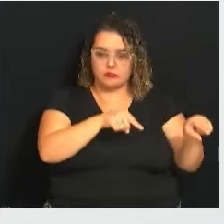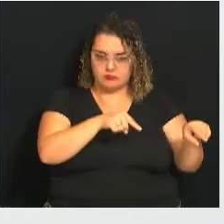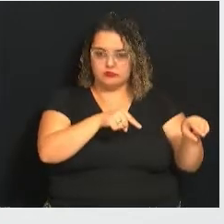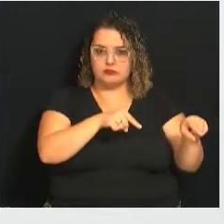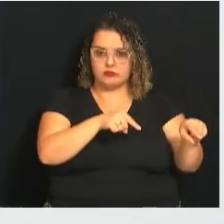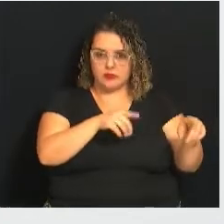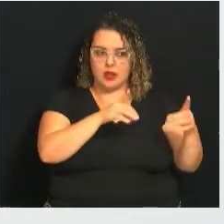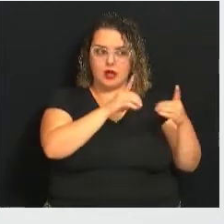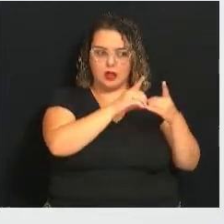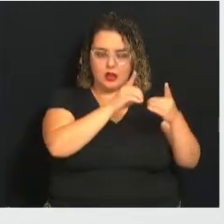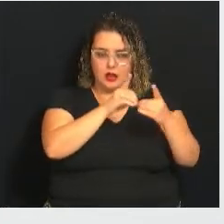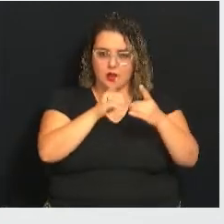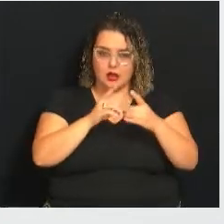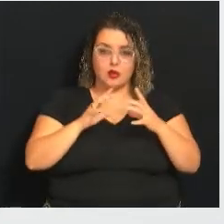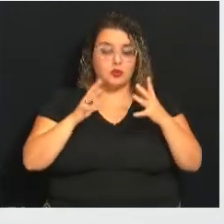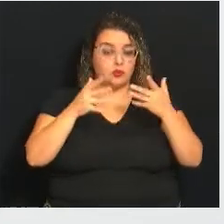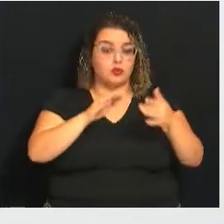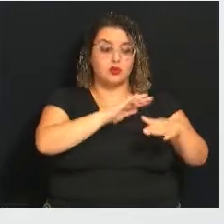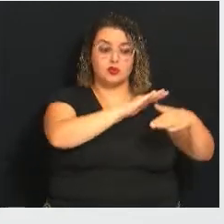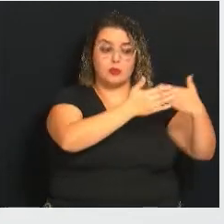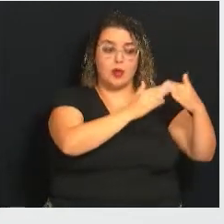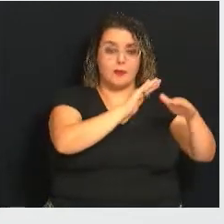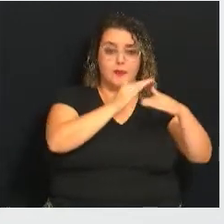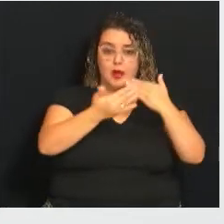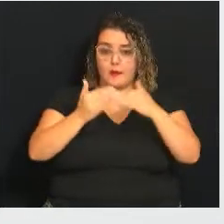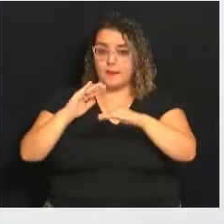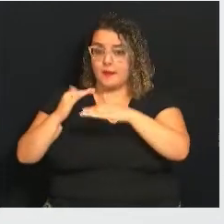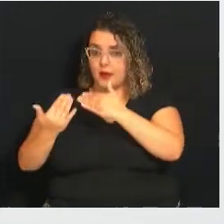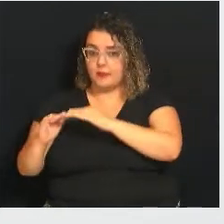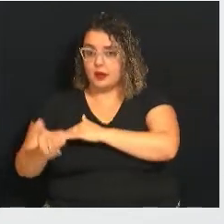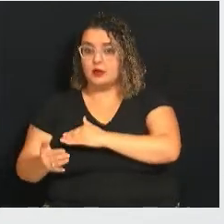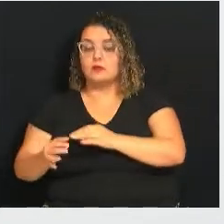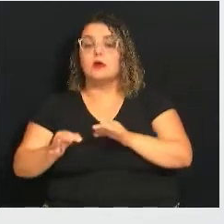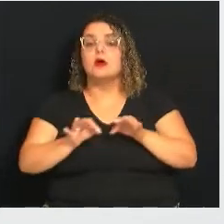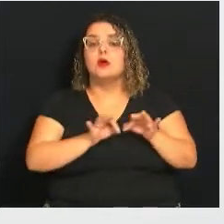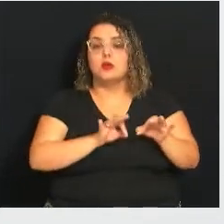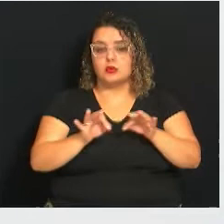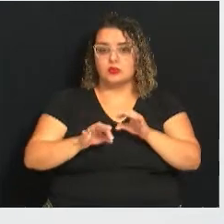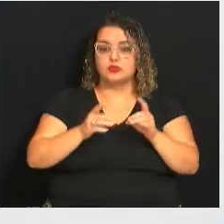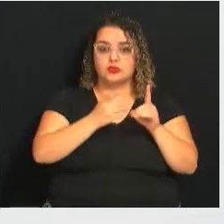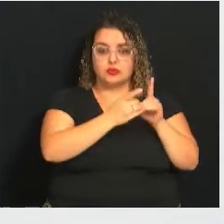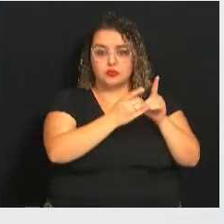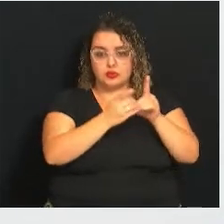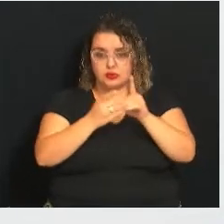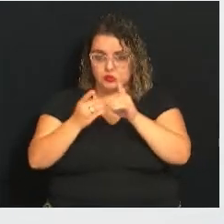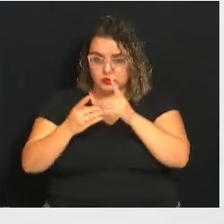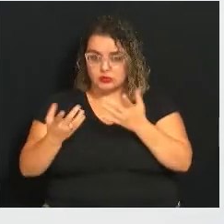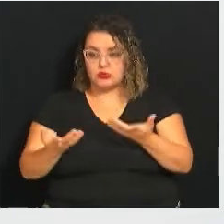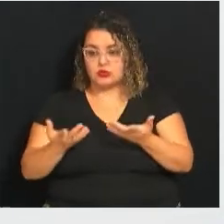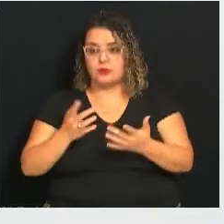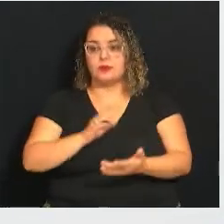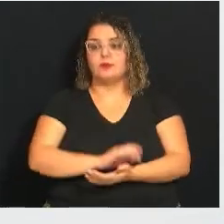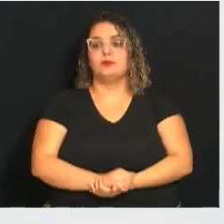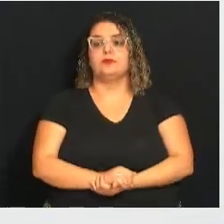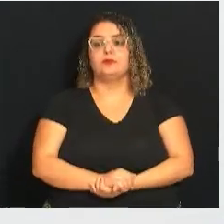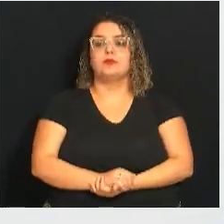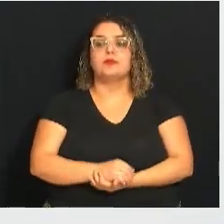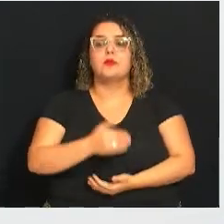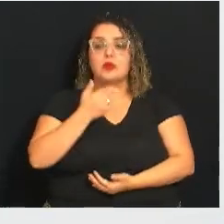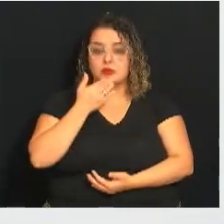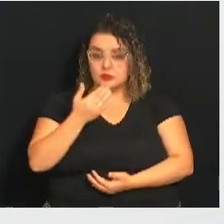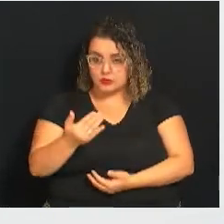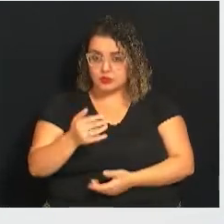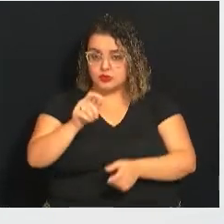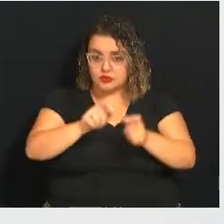pessoa vai circular em todos os bairros da cidade já é um cronograma de atendimento através de pedidos da